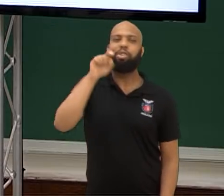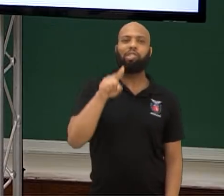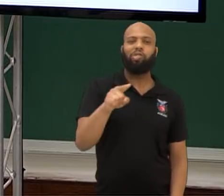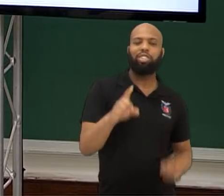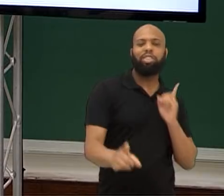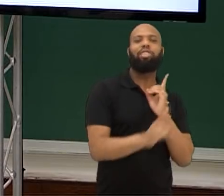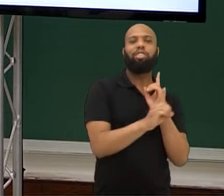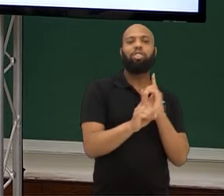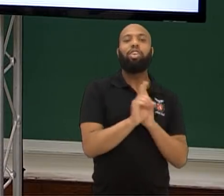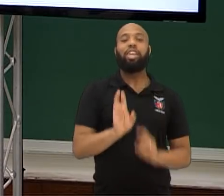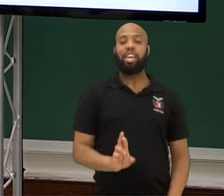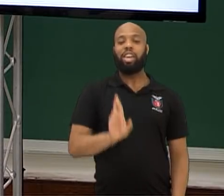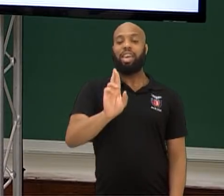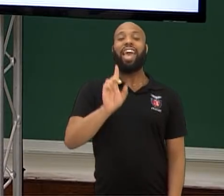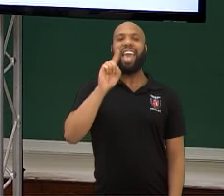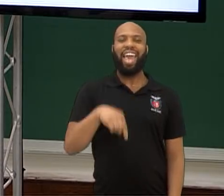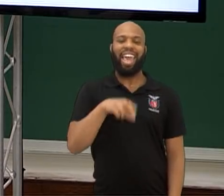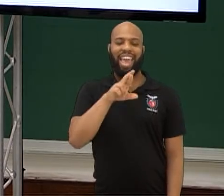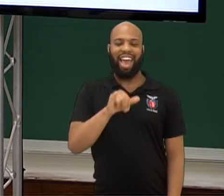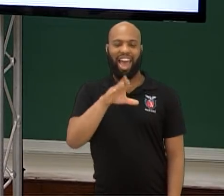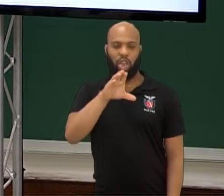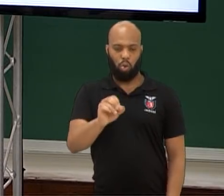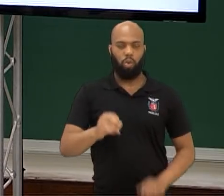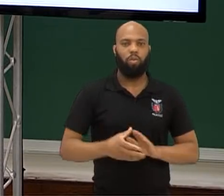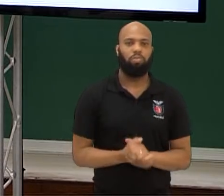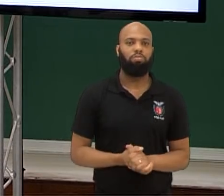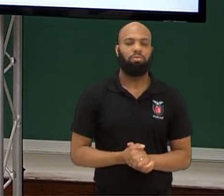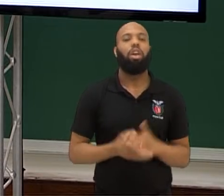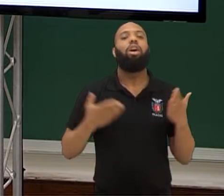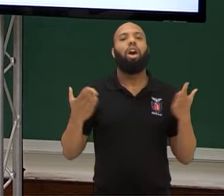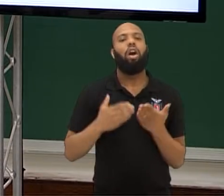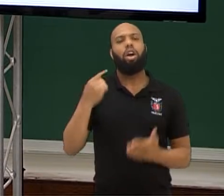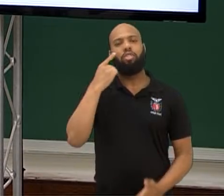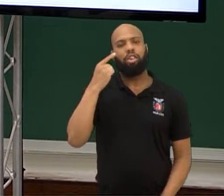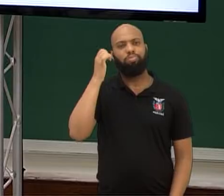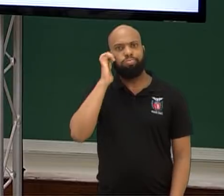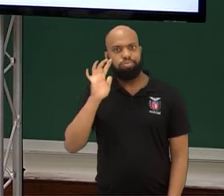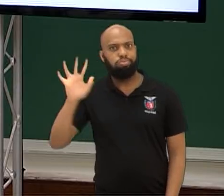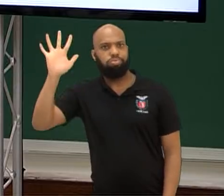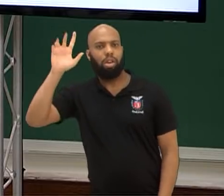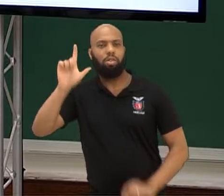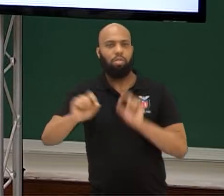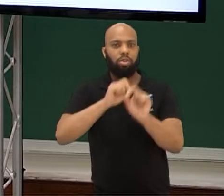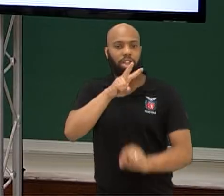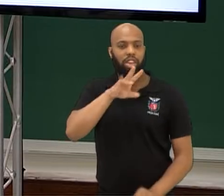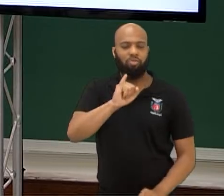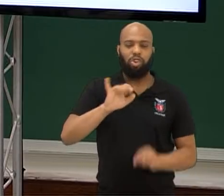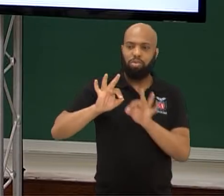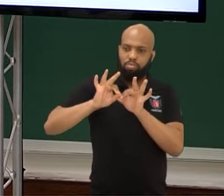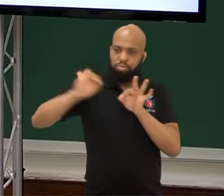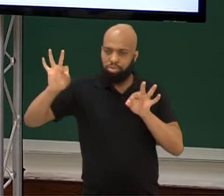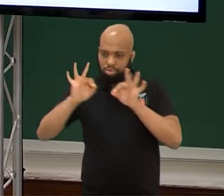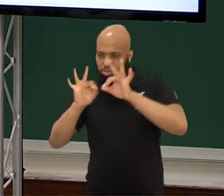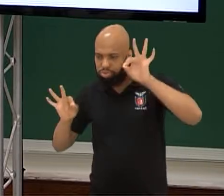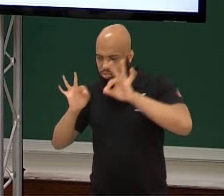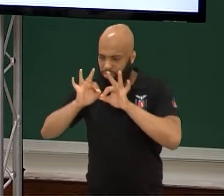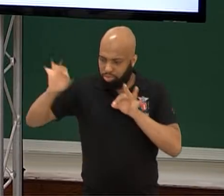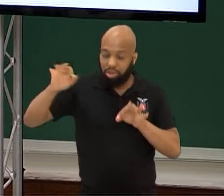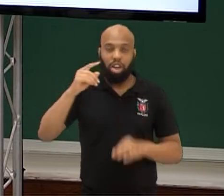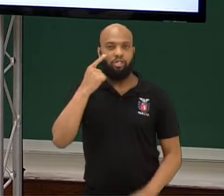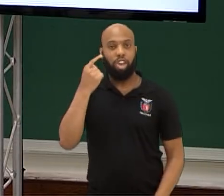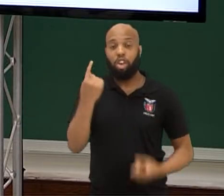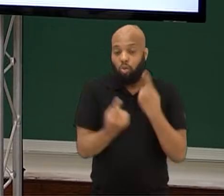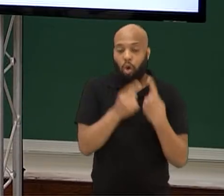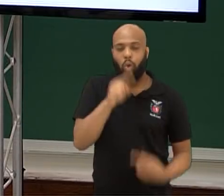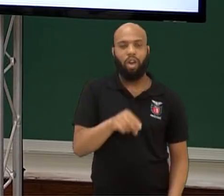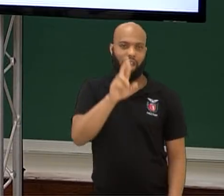ele representa o raio. Vamos imaginar que a gente vai colocar um segmento ali